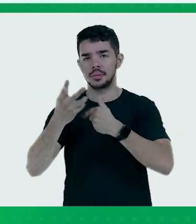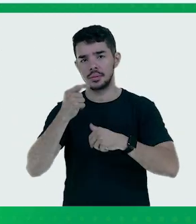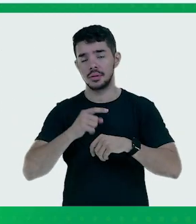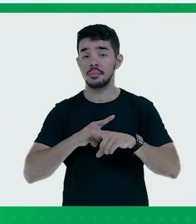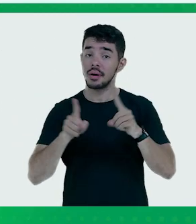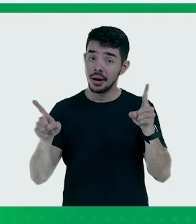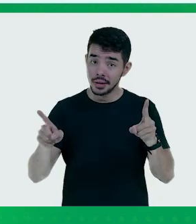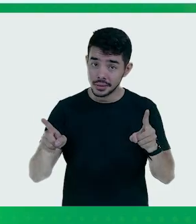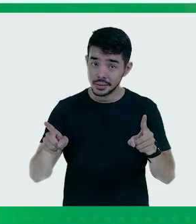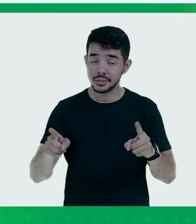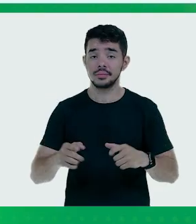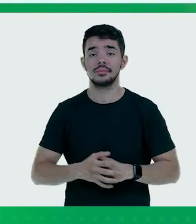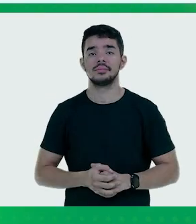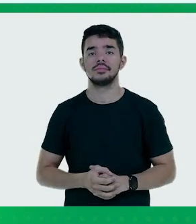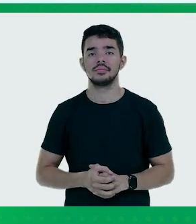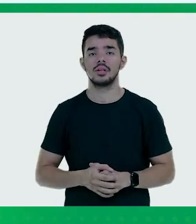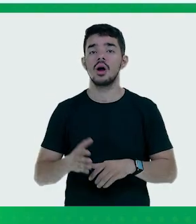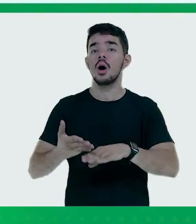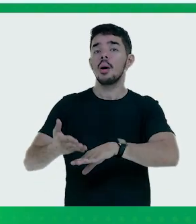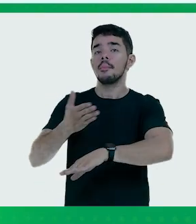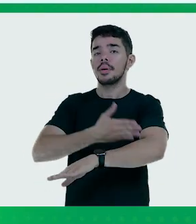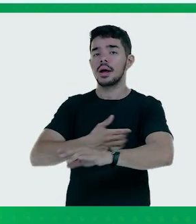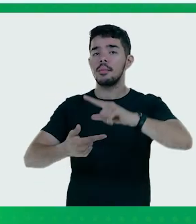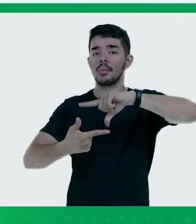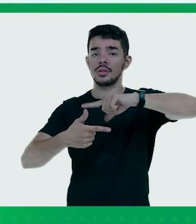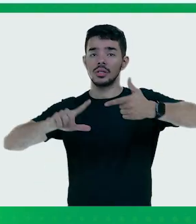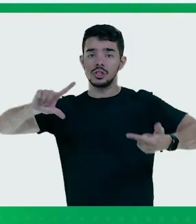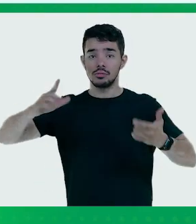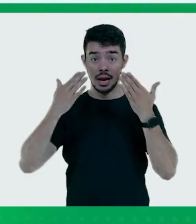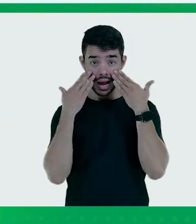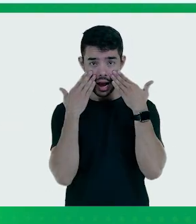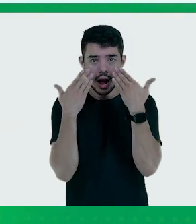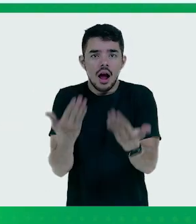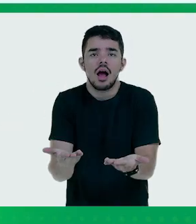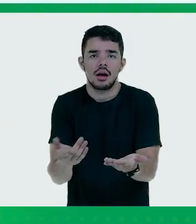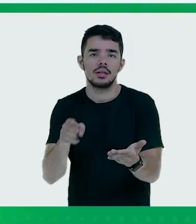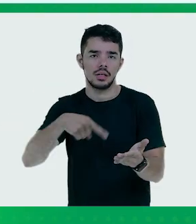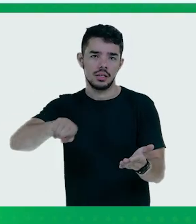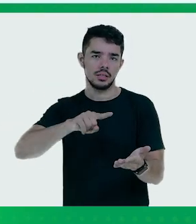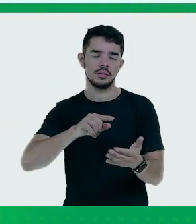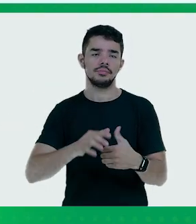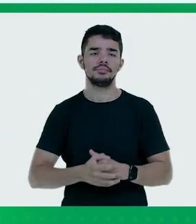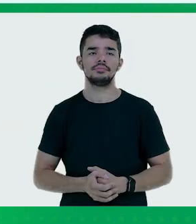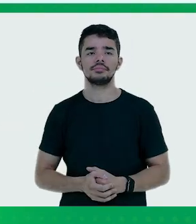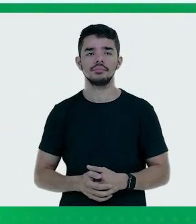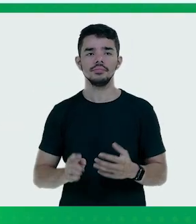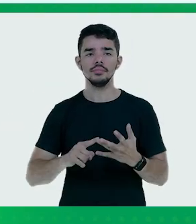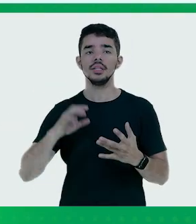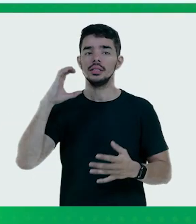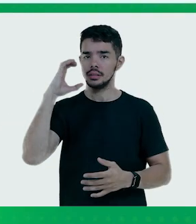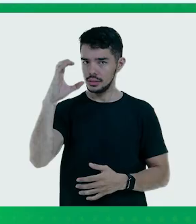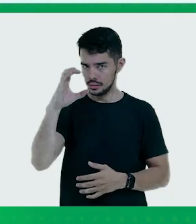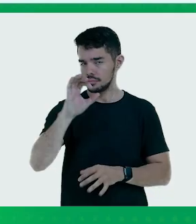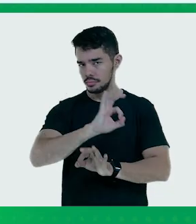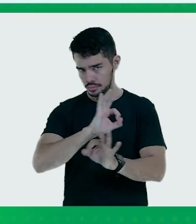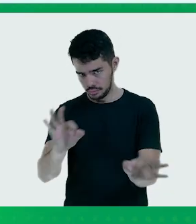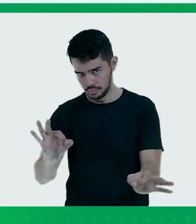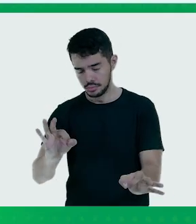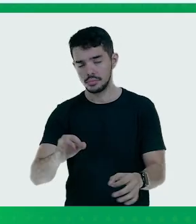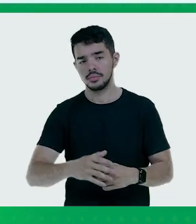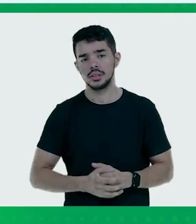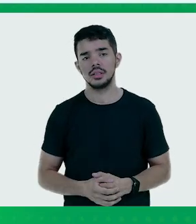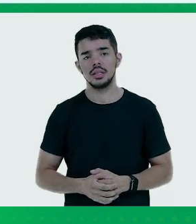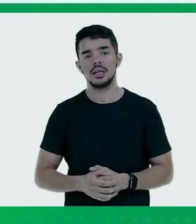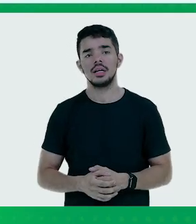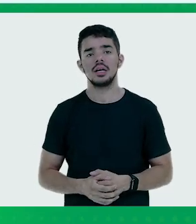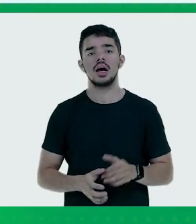papapá, mas o pré-modernismo já escancara essas questões. O C diz que é o correto, né? Porque é de